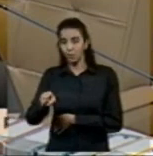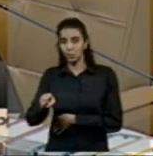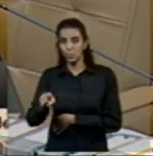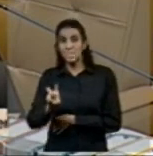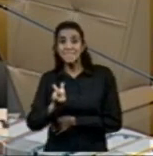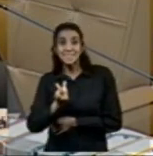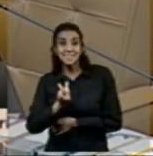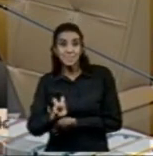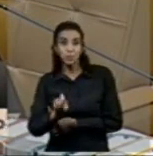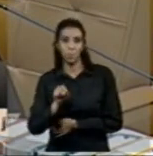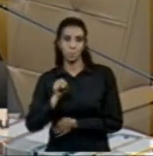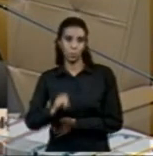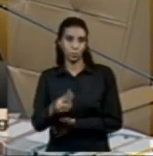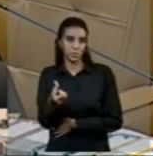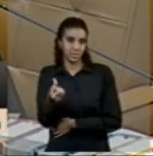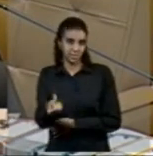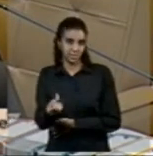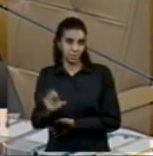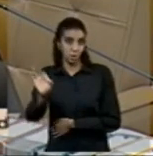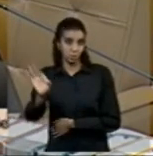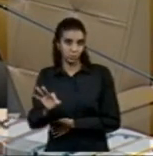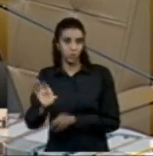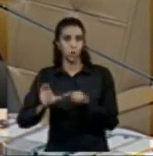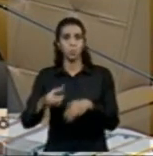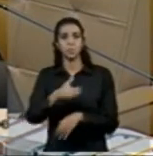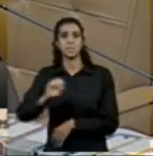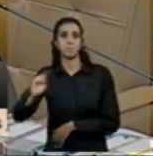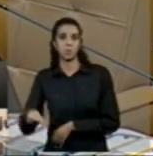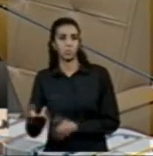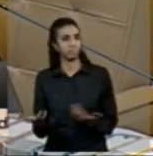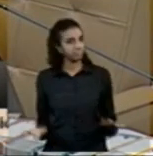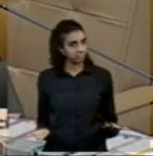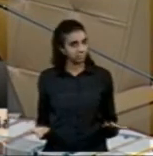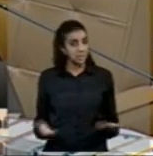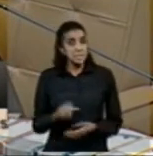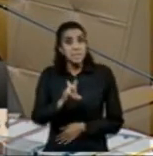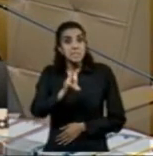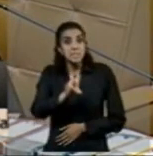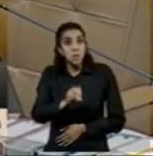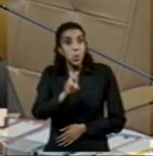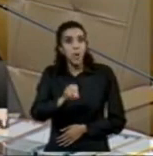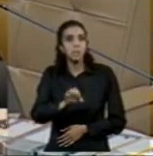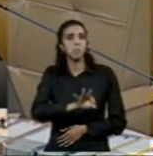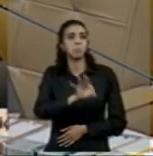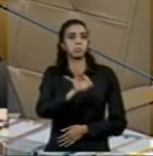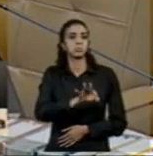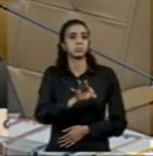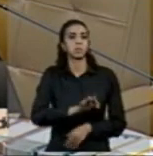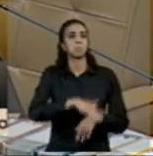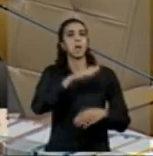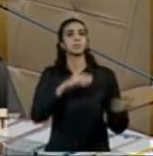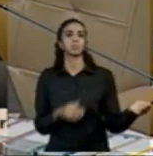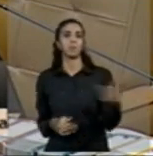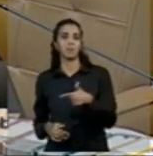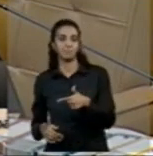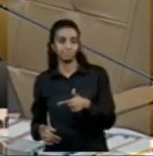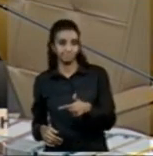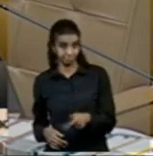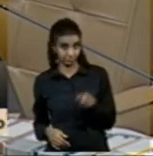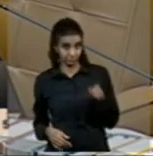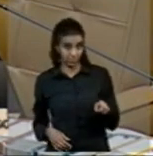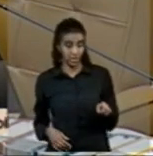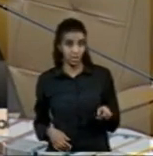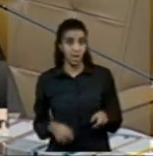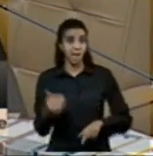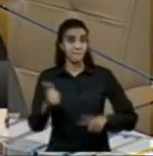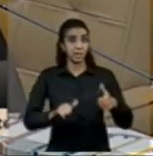de 5,6 por 100 mil, ou seja, 50% maior entre os terceirizados. A